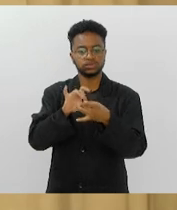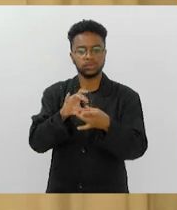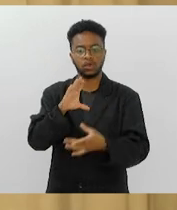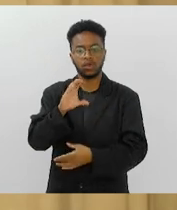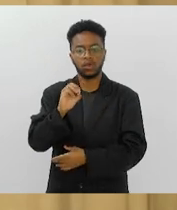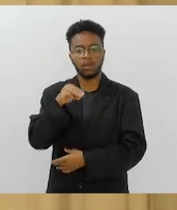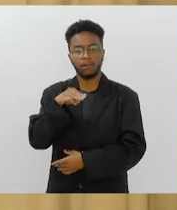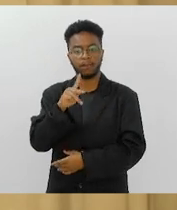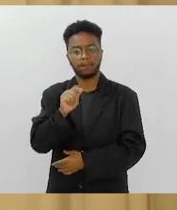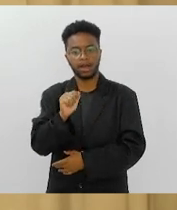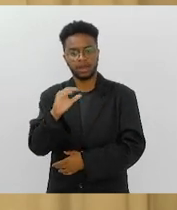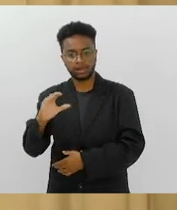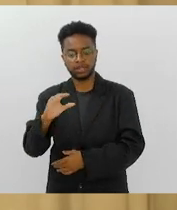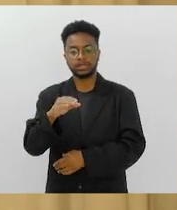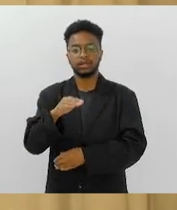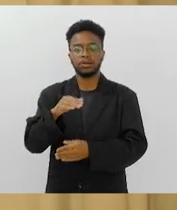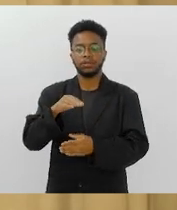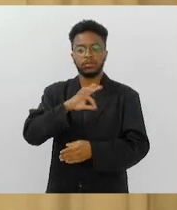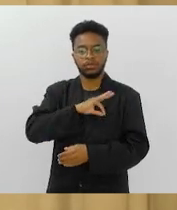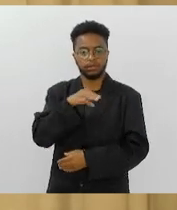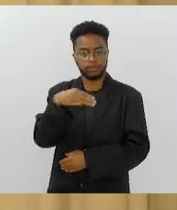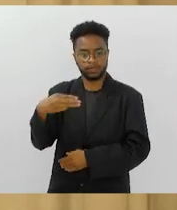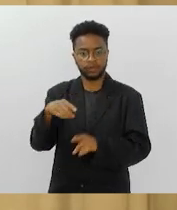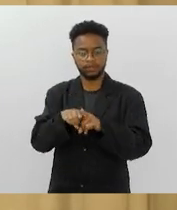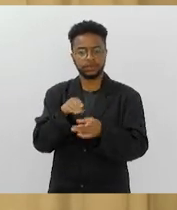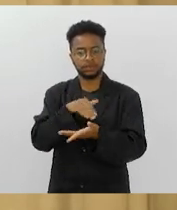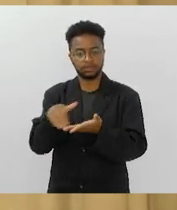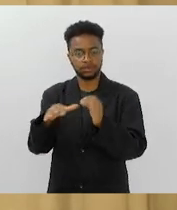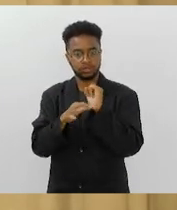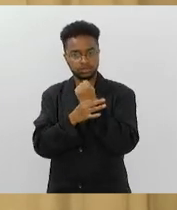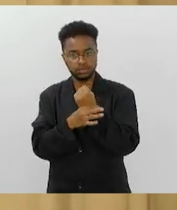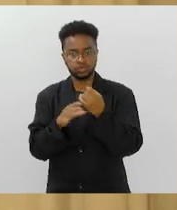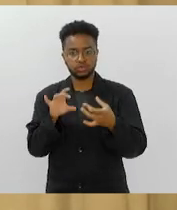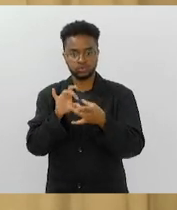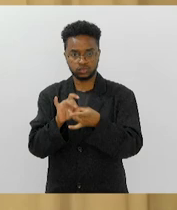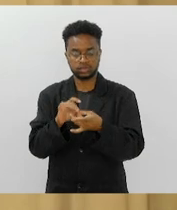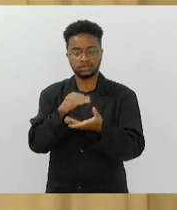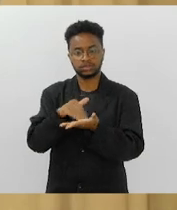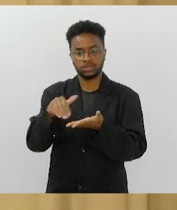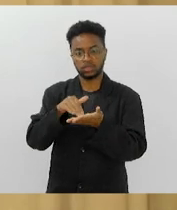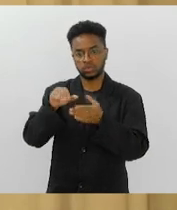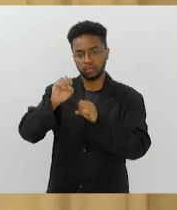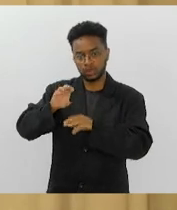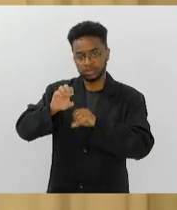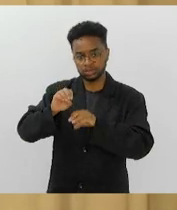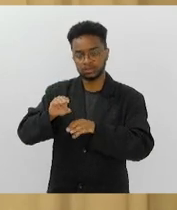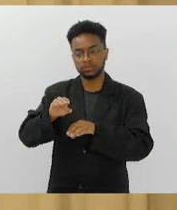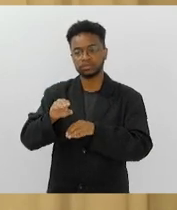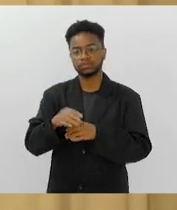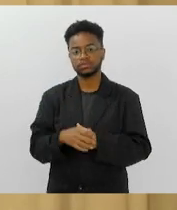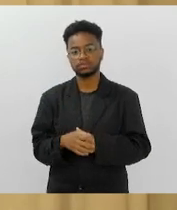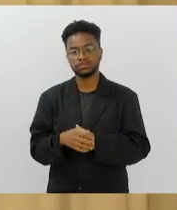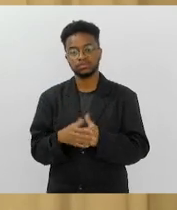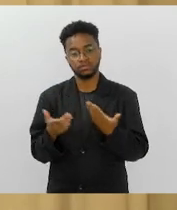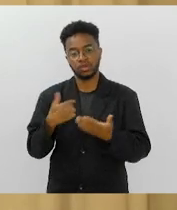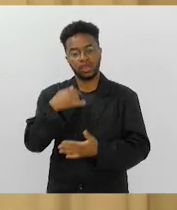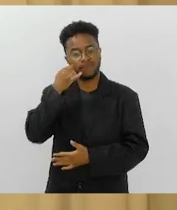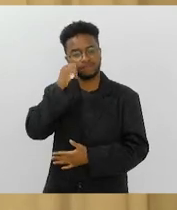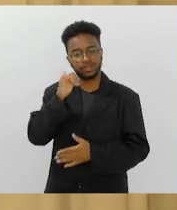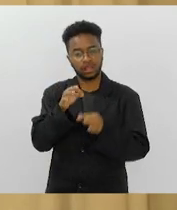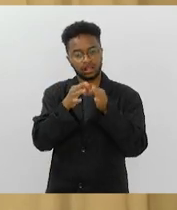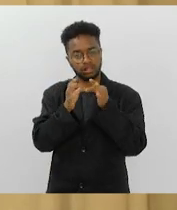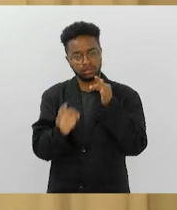Polícia Militar, Secretaria de Segurança, entrar em contato com a SEDUC, né, para ser bem específico e não extrapolar o tempo. Né? Eu